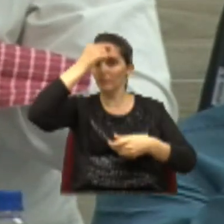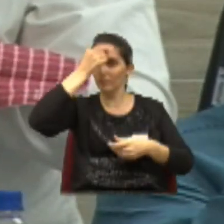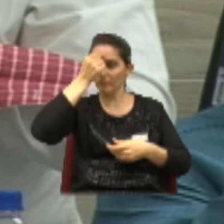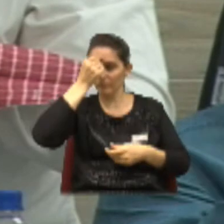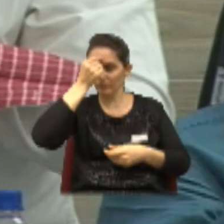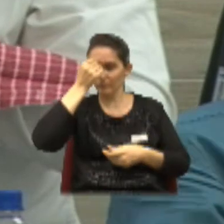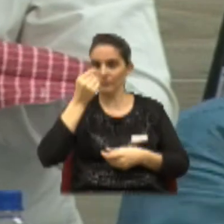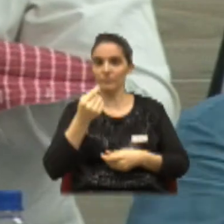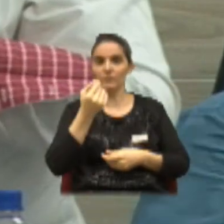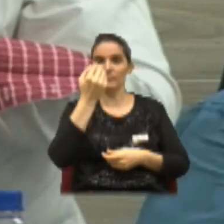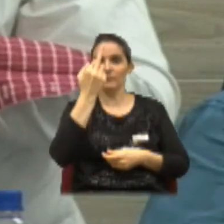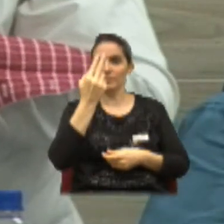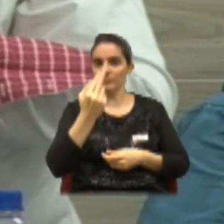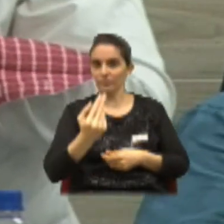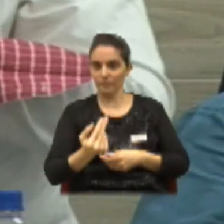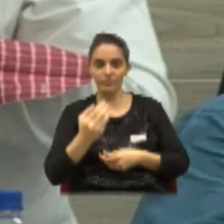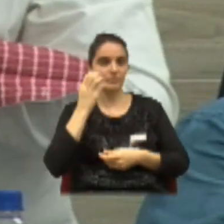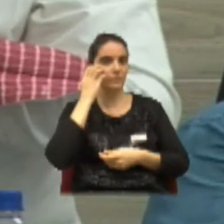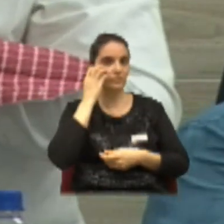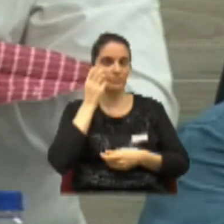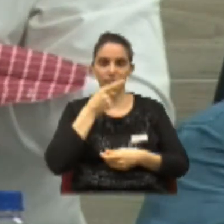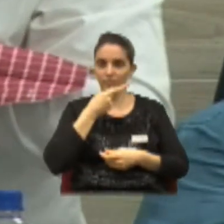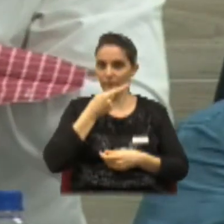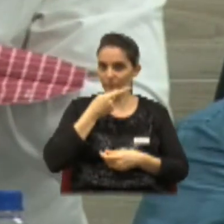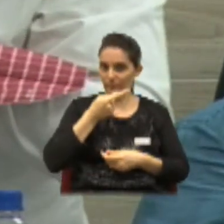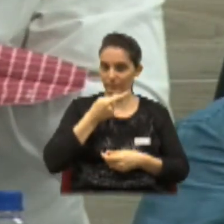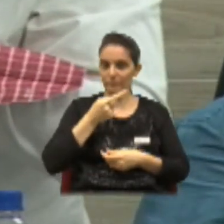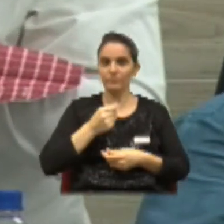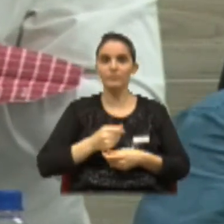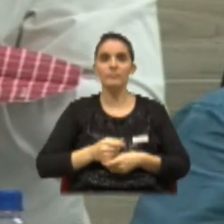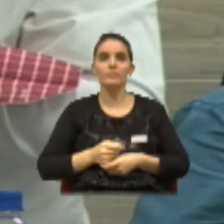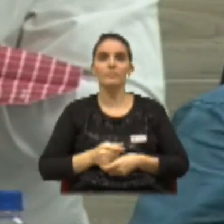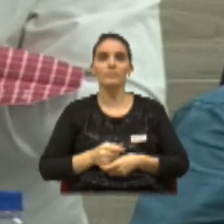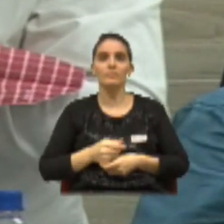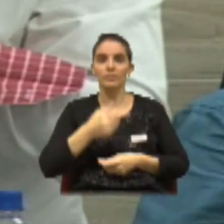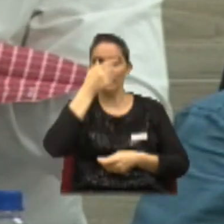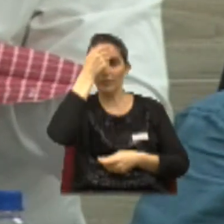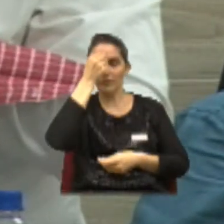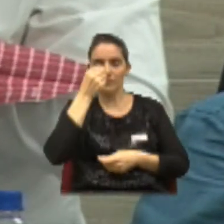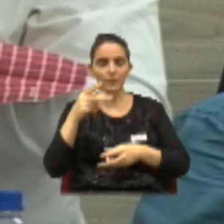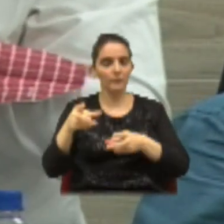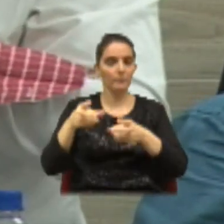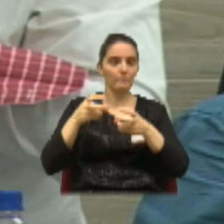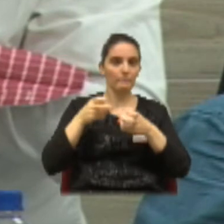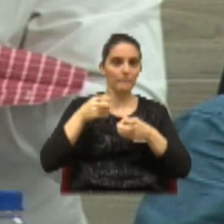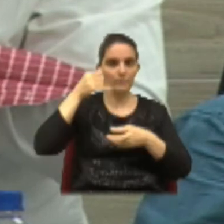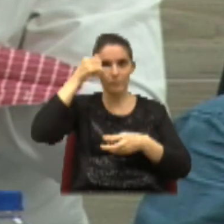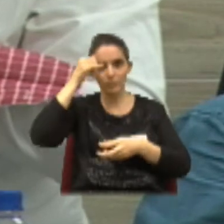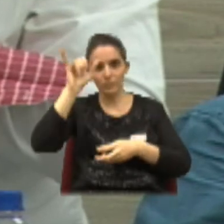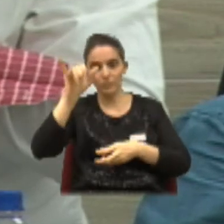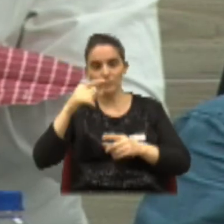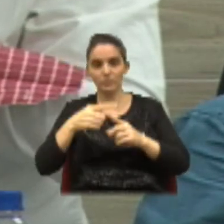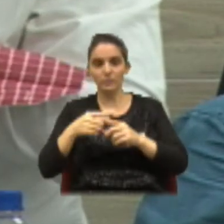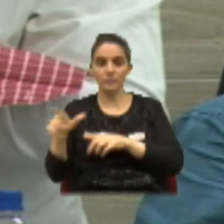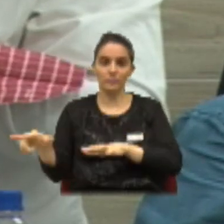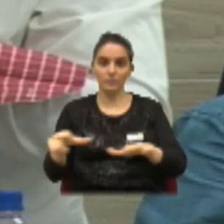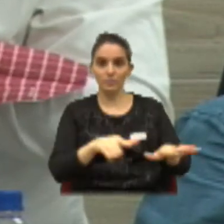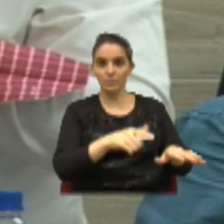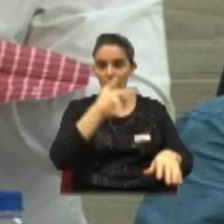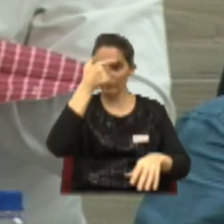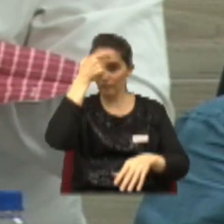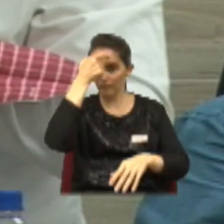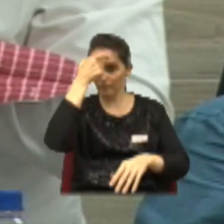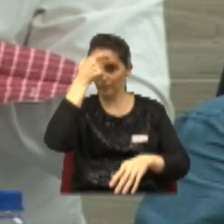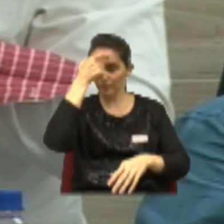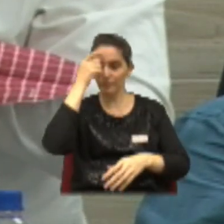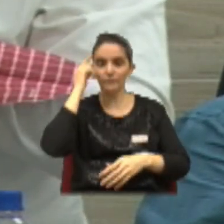minhas palavras a do doutor Marcelo, em relação ao seu olhar de prevenção, que quando a gente faz semana de conscientização, eu